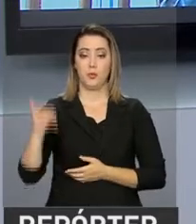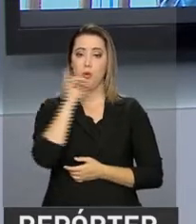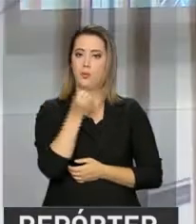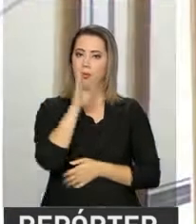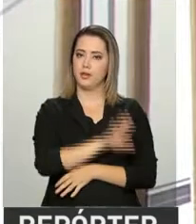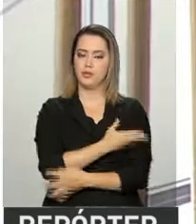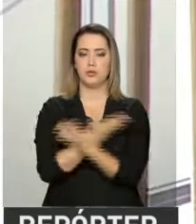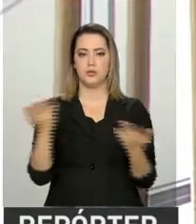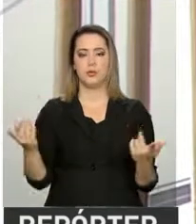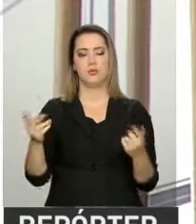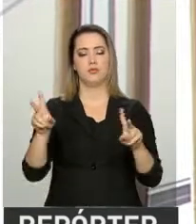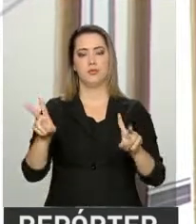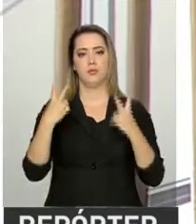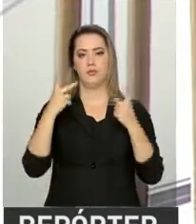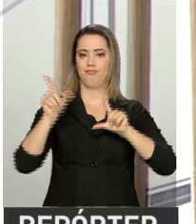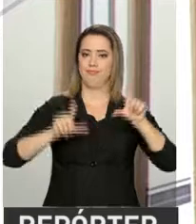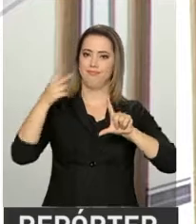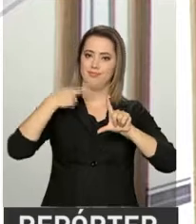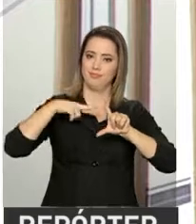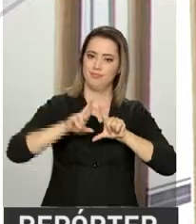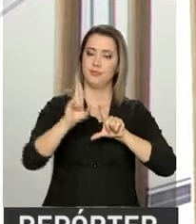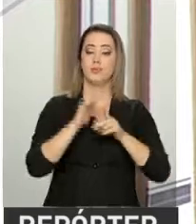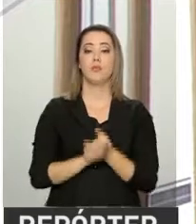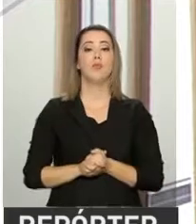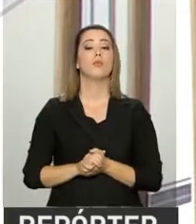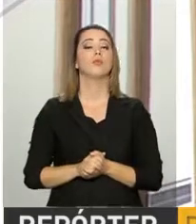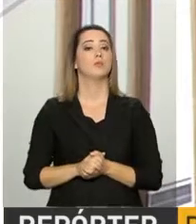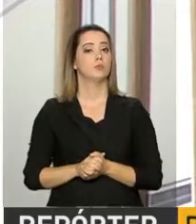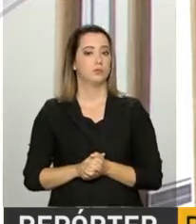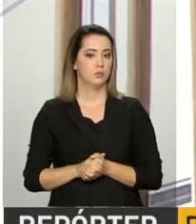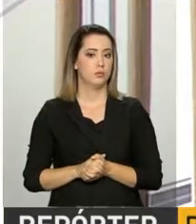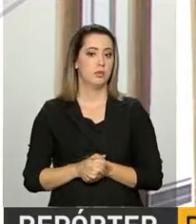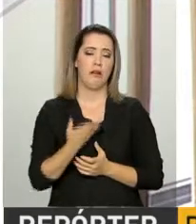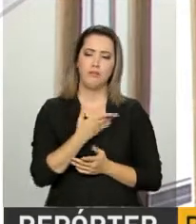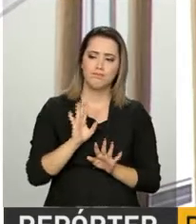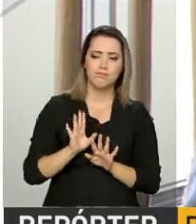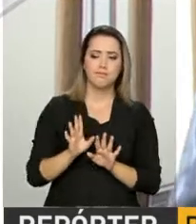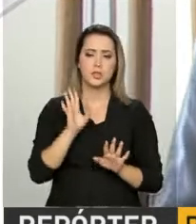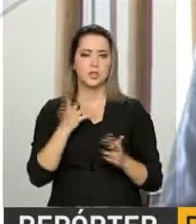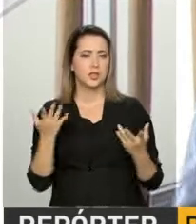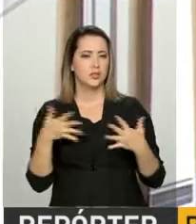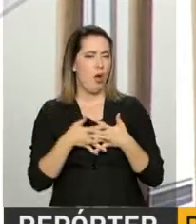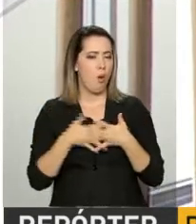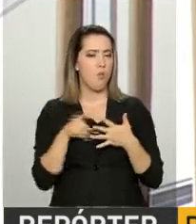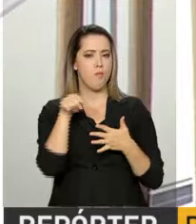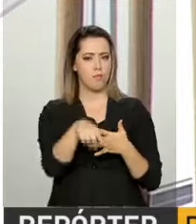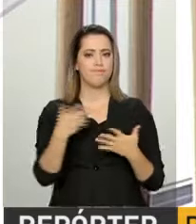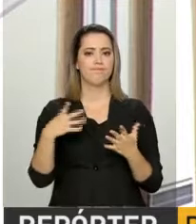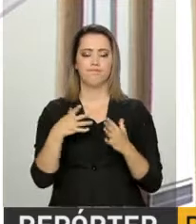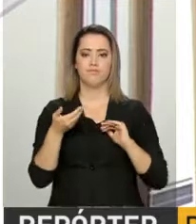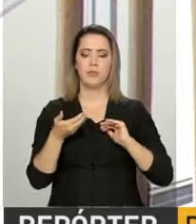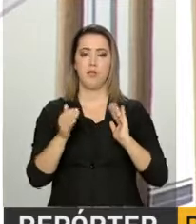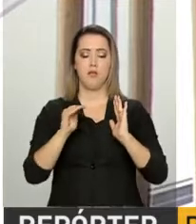Carolina, boa tarde a todos que nos assistem na TV NBR. Olha, Carolina, segue um impasse aqui no plenário do Senado Federal.